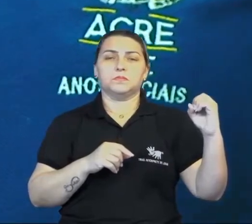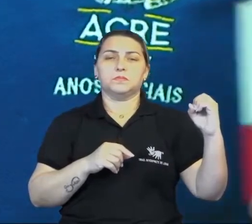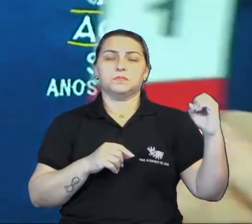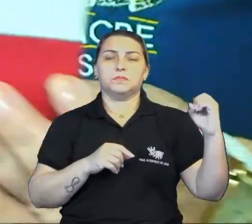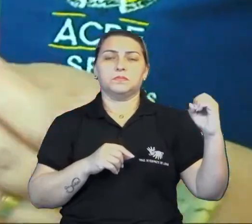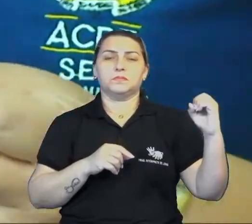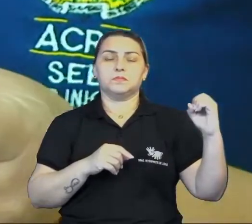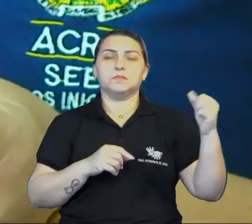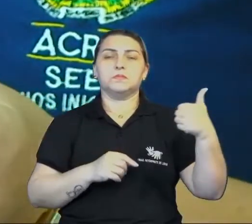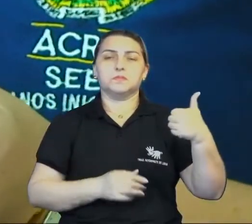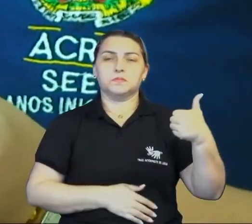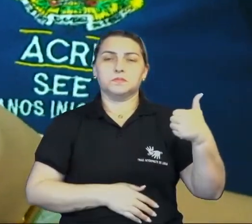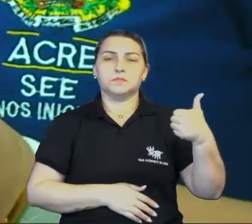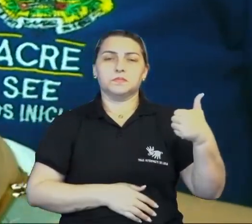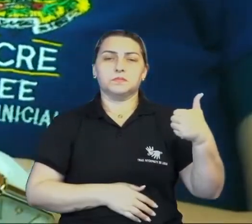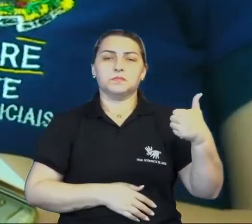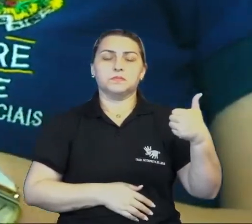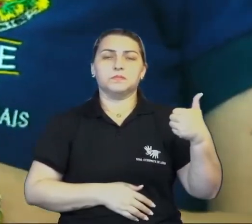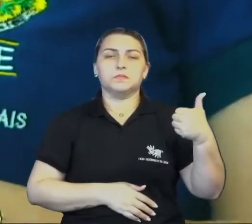Temos o 1,